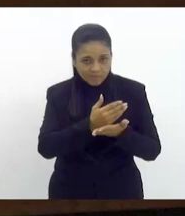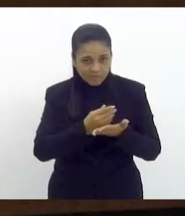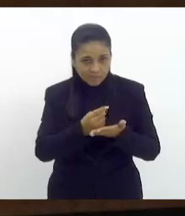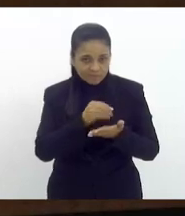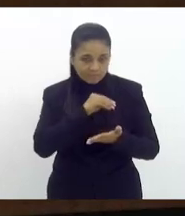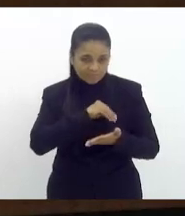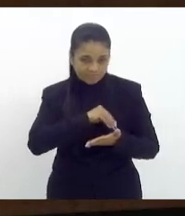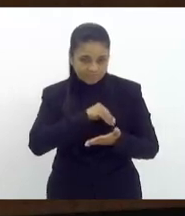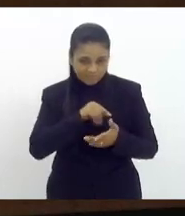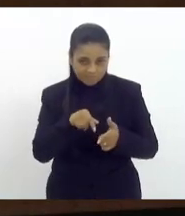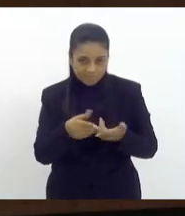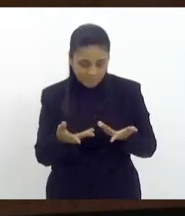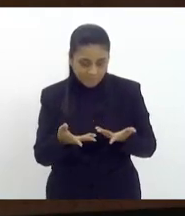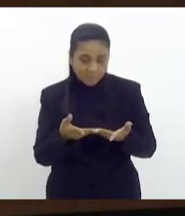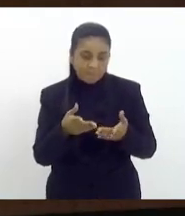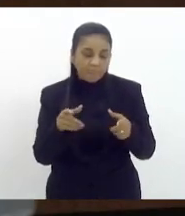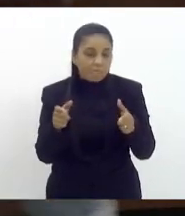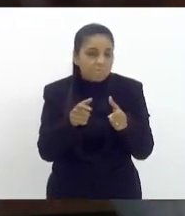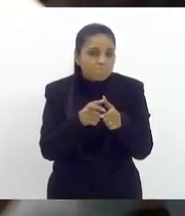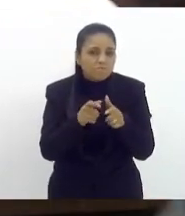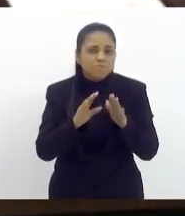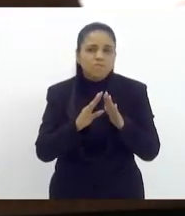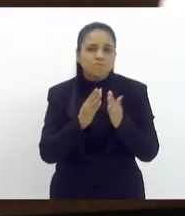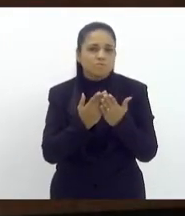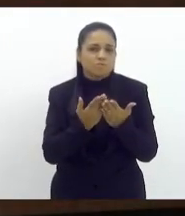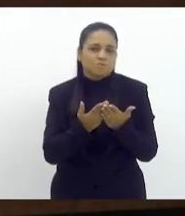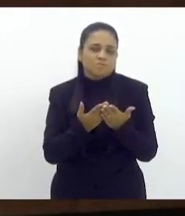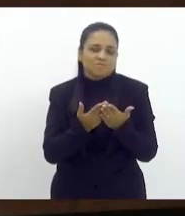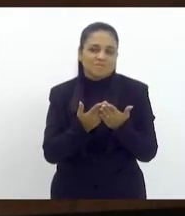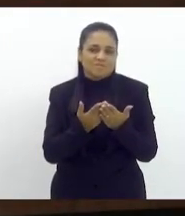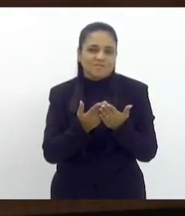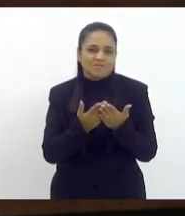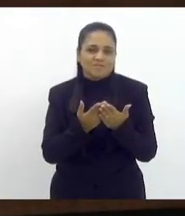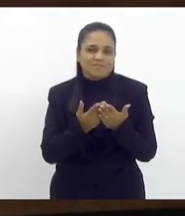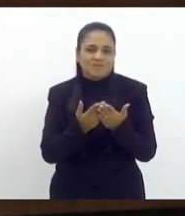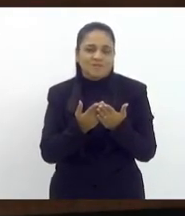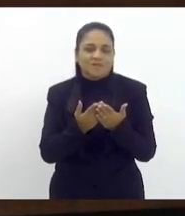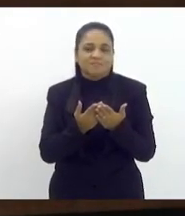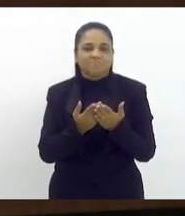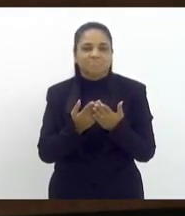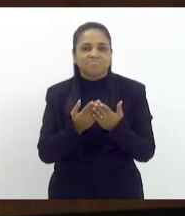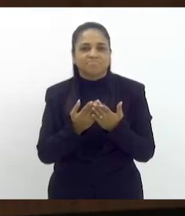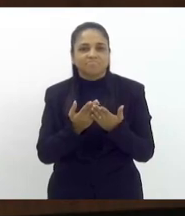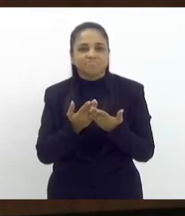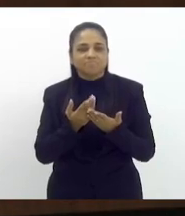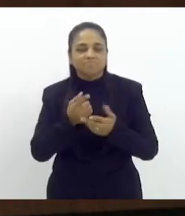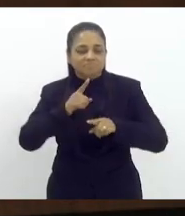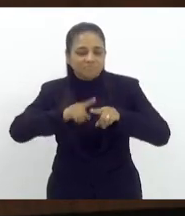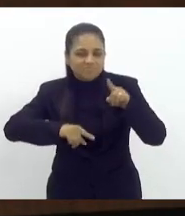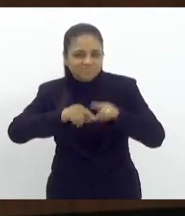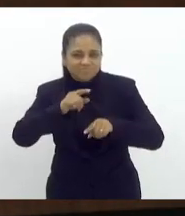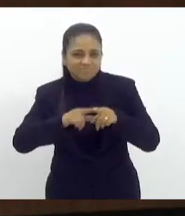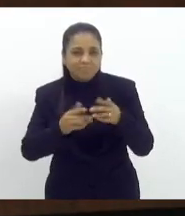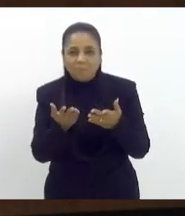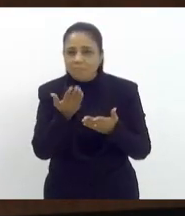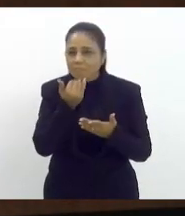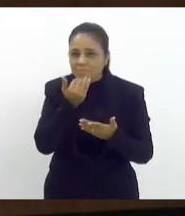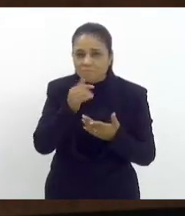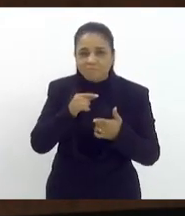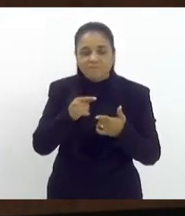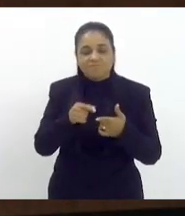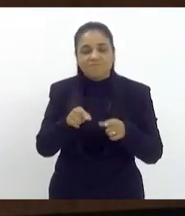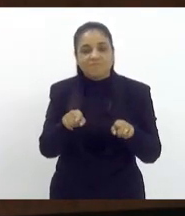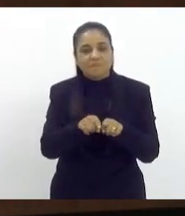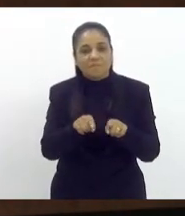principalmente para as pequenas escolas e os ultraprocessados em todo o empate fazem parte